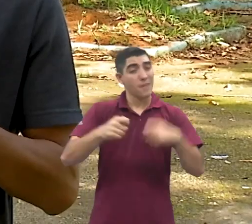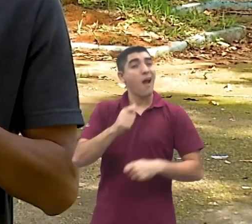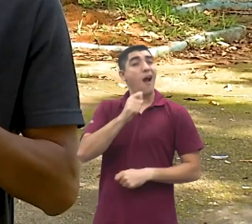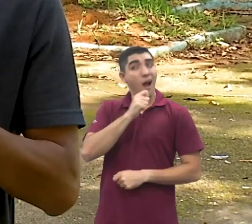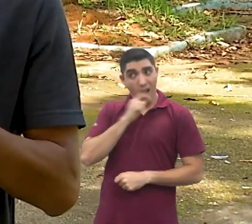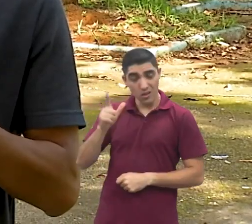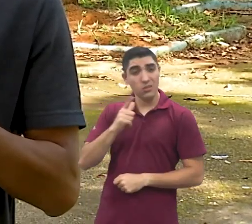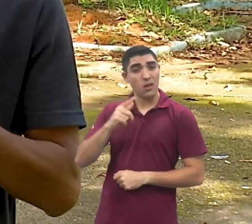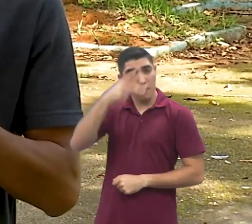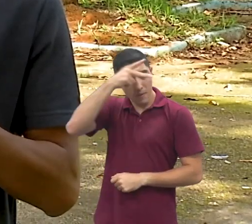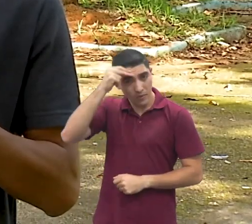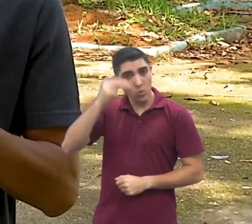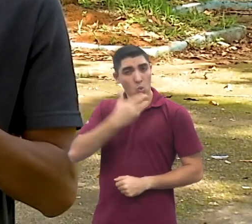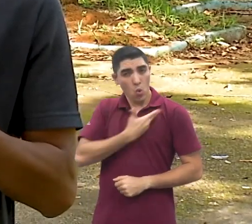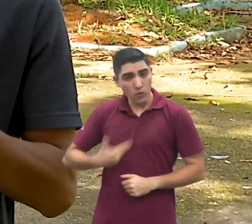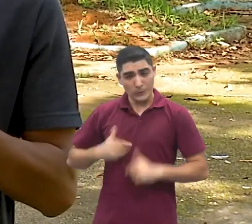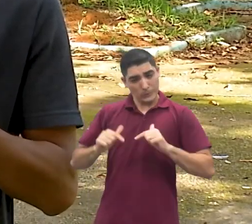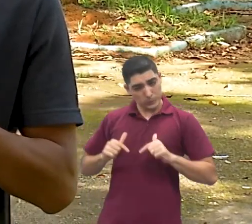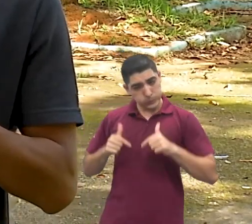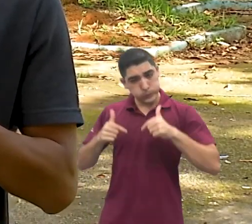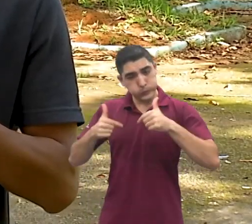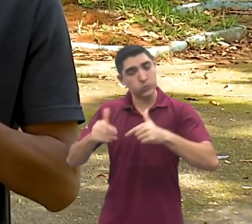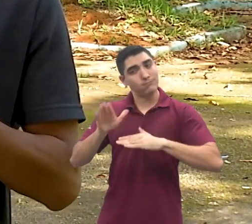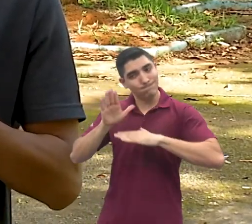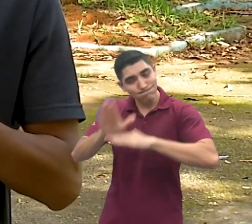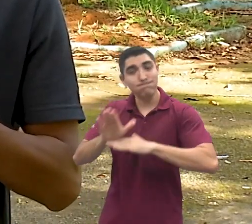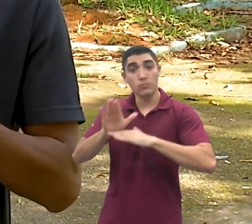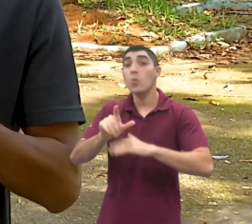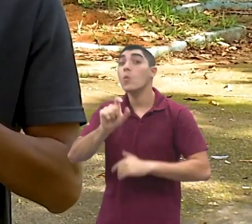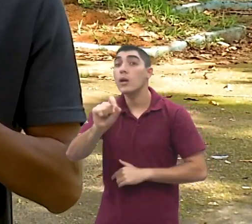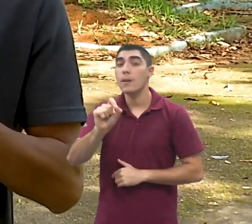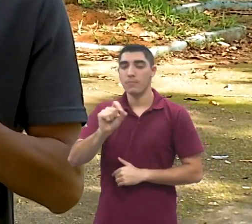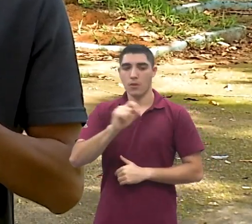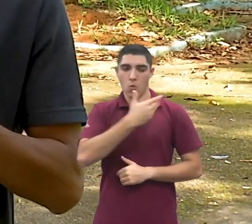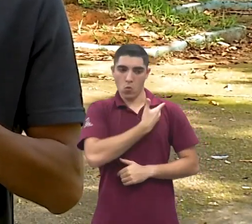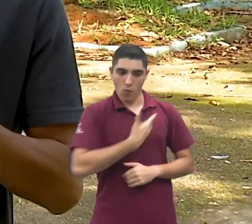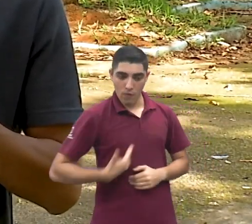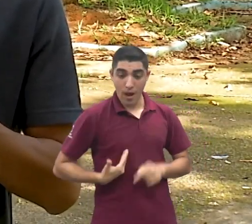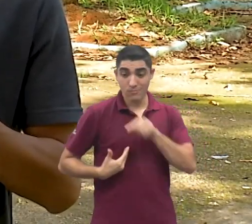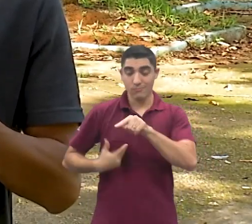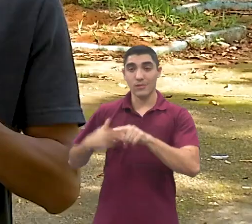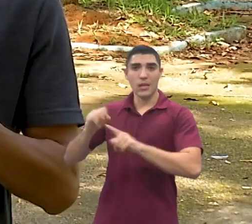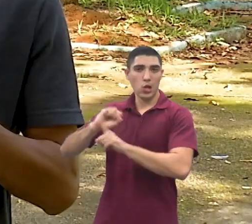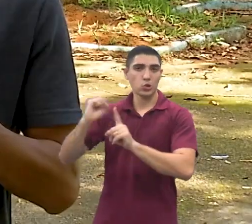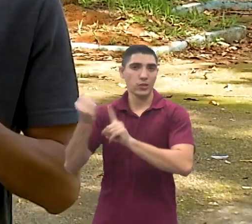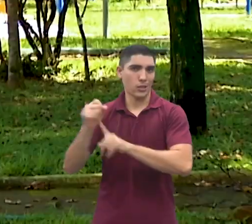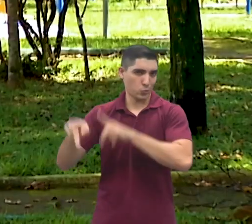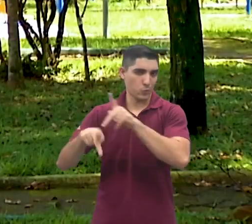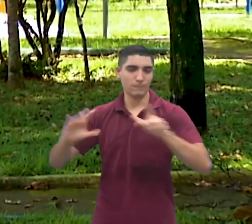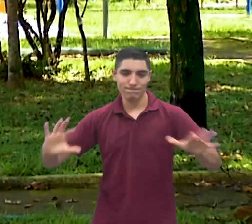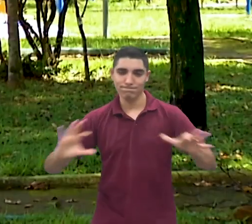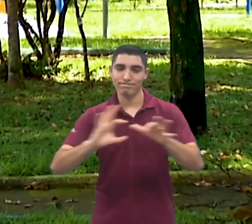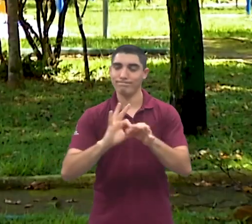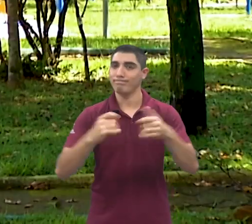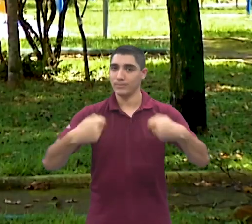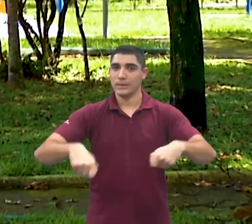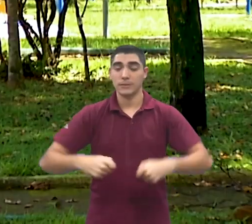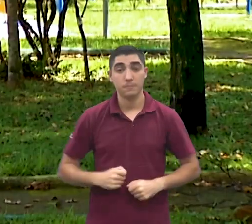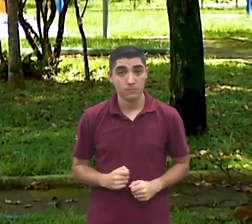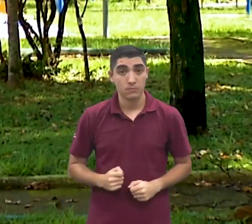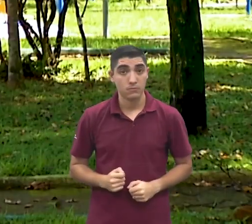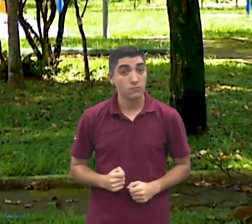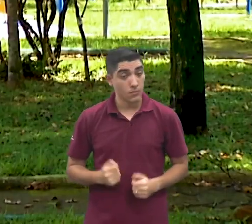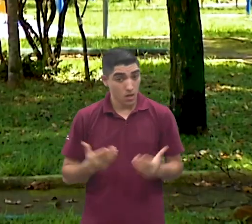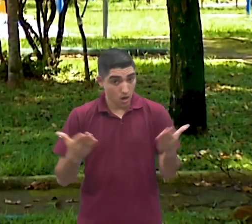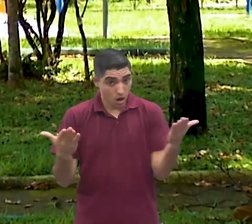para garantir um desenvolvimento sustentável. É uma união que envolve poder público e população. Que nós teremos a oportunidade de